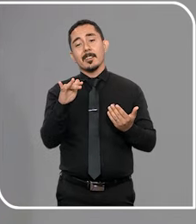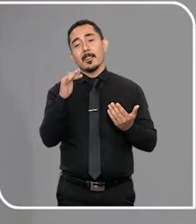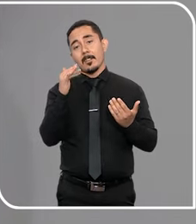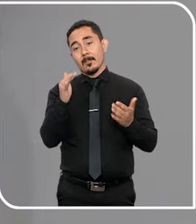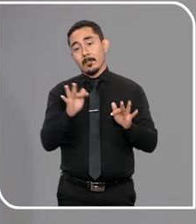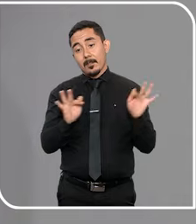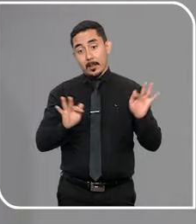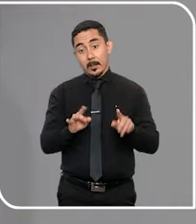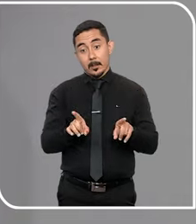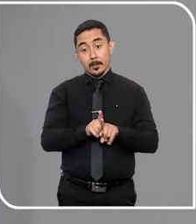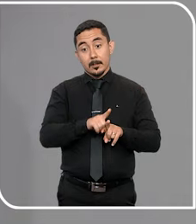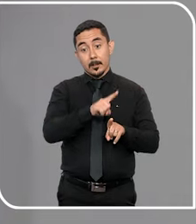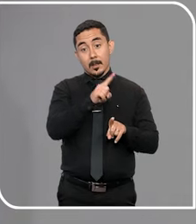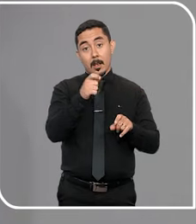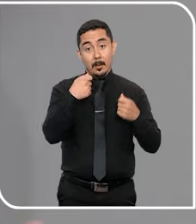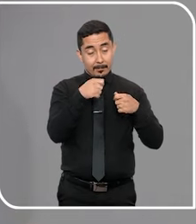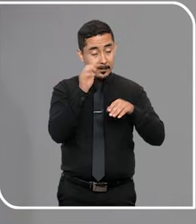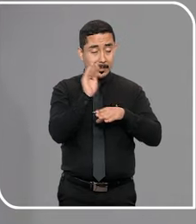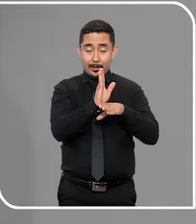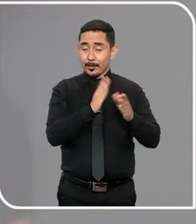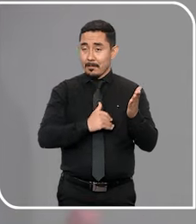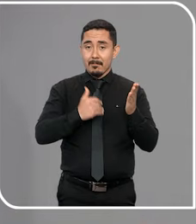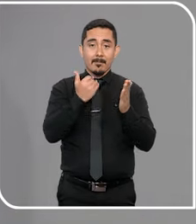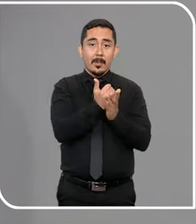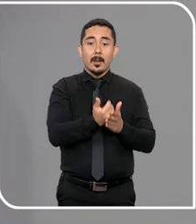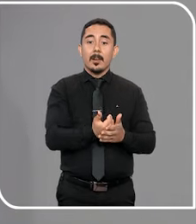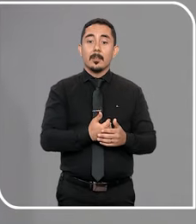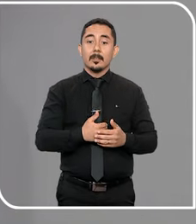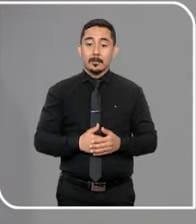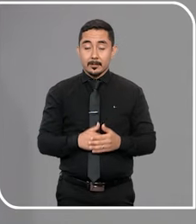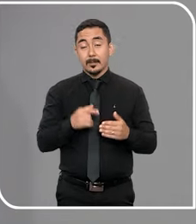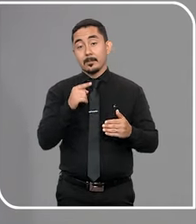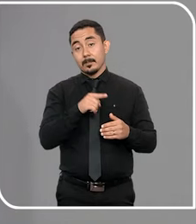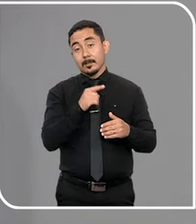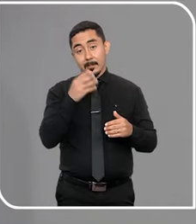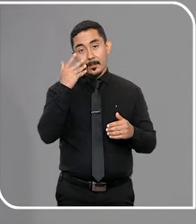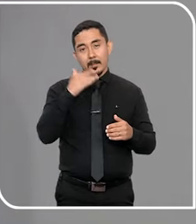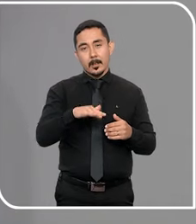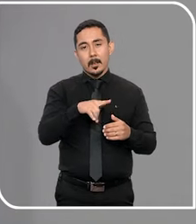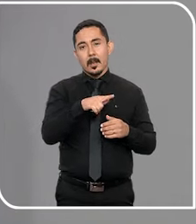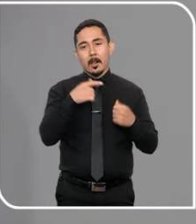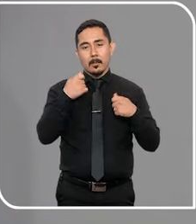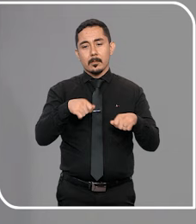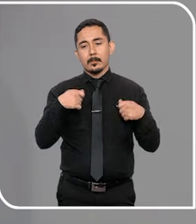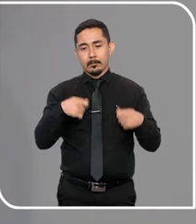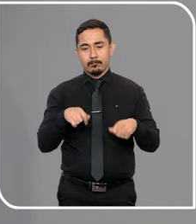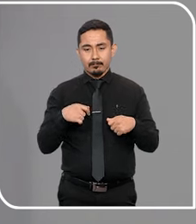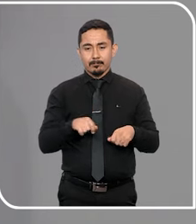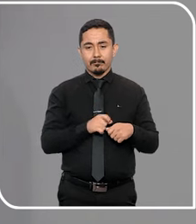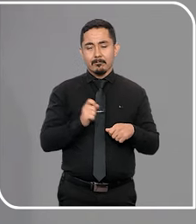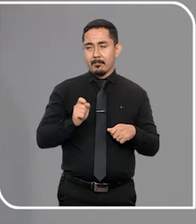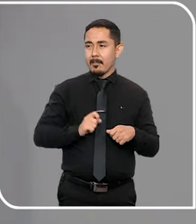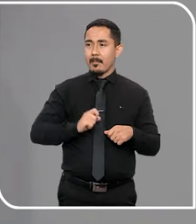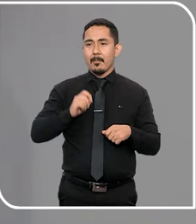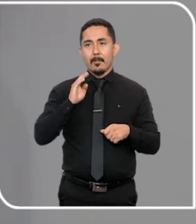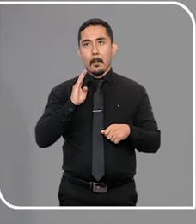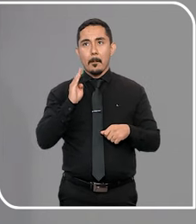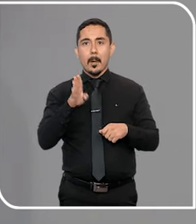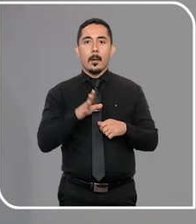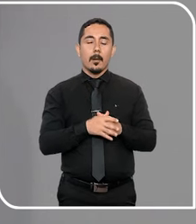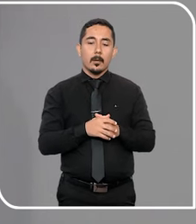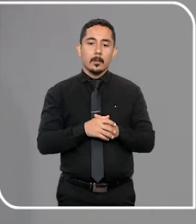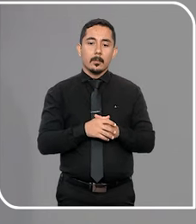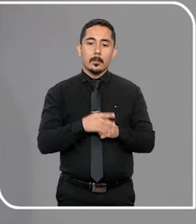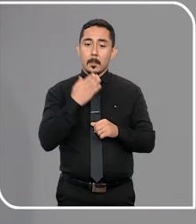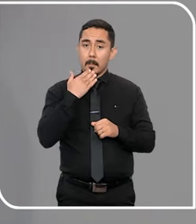momento gente eu falo é aquela outra criança que tá precisando de mais ajuda do que o meu filho né Ela é uma criança que tá ali numa situação mais que